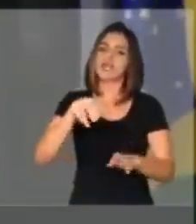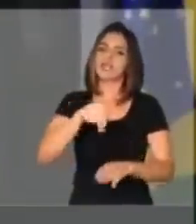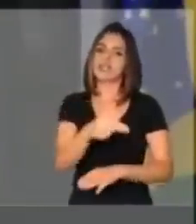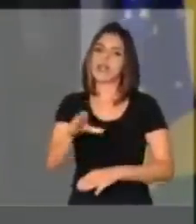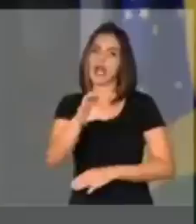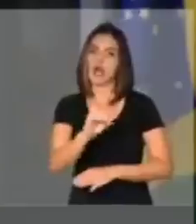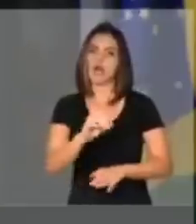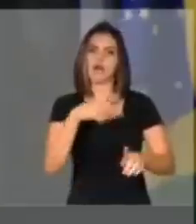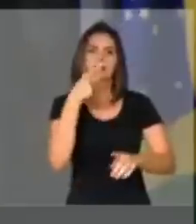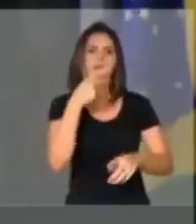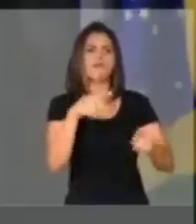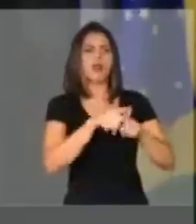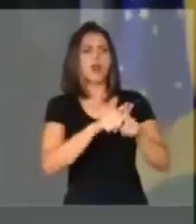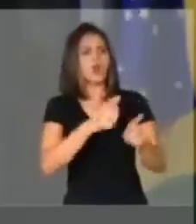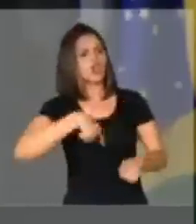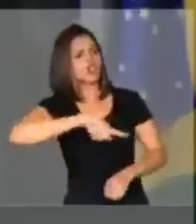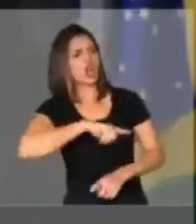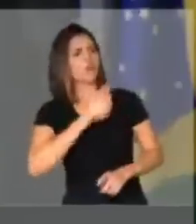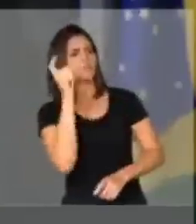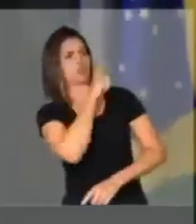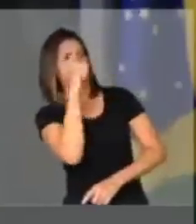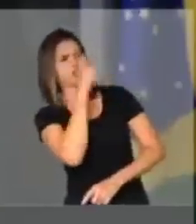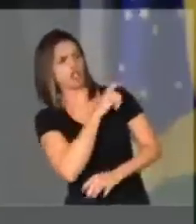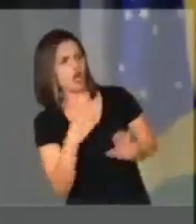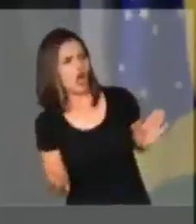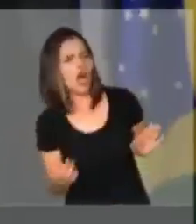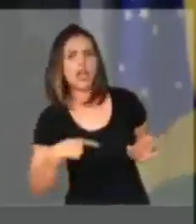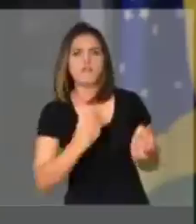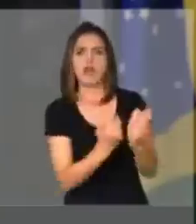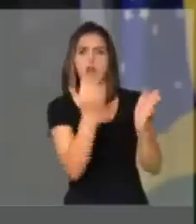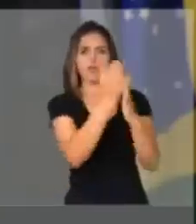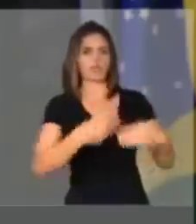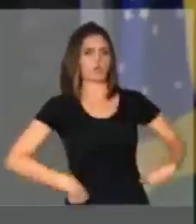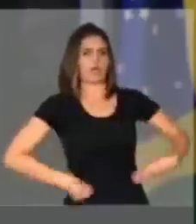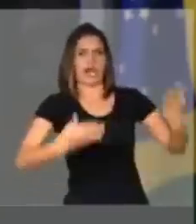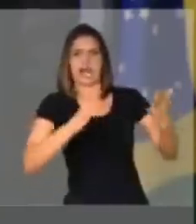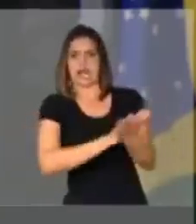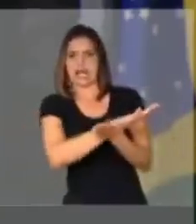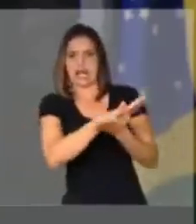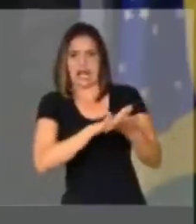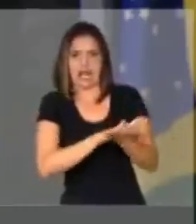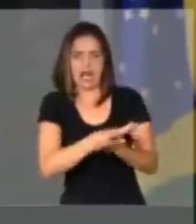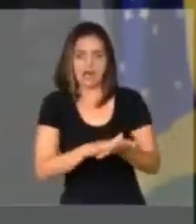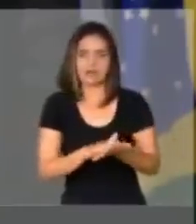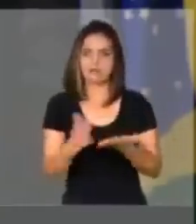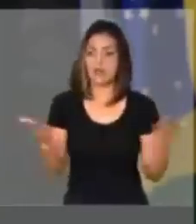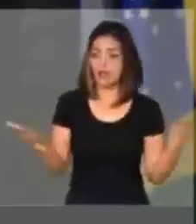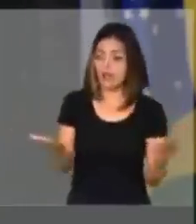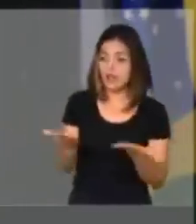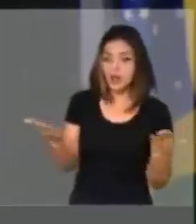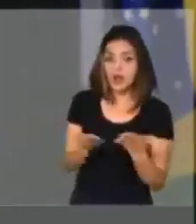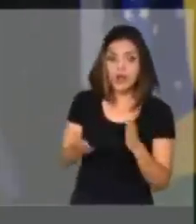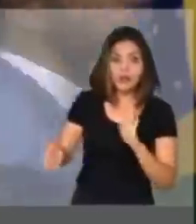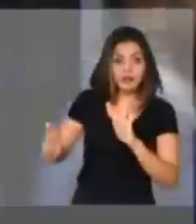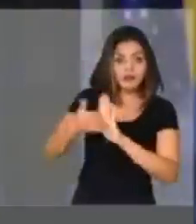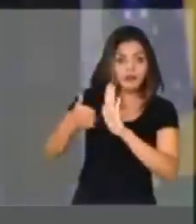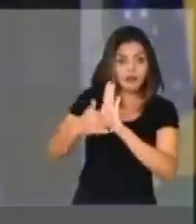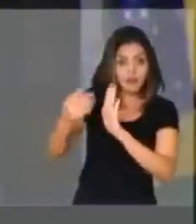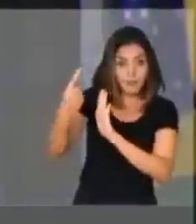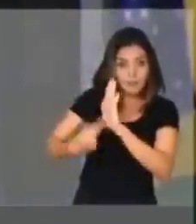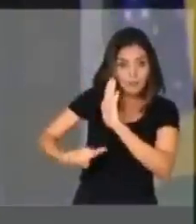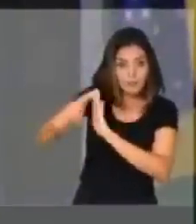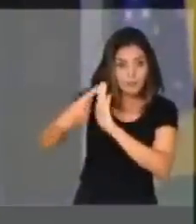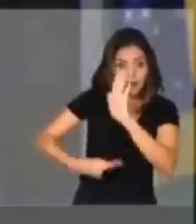nos chamaram de mentirosos. Disseram que, na verdade, não aumentaria gasto coisa nenhuma. Agora, no próprio veto